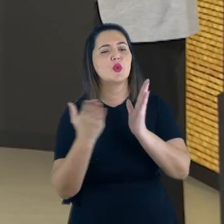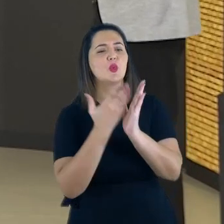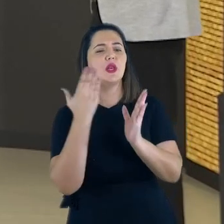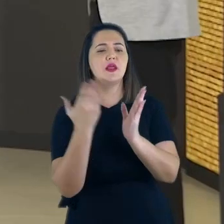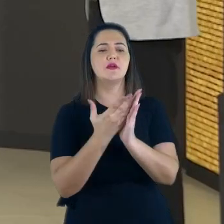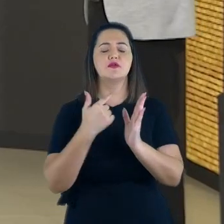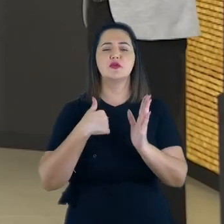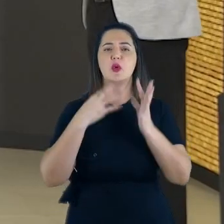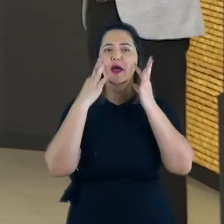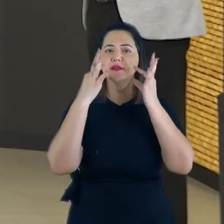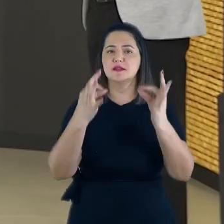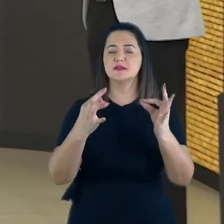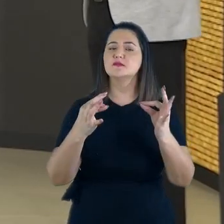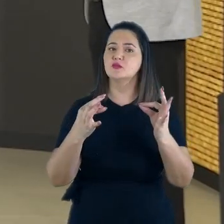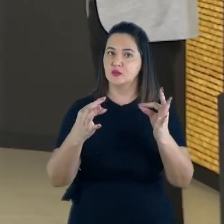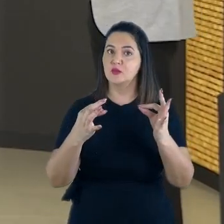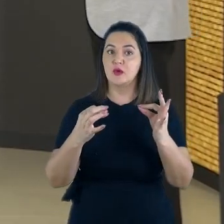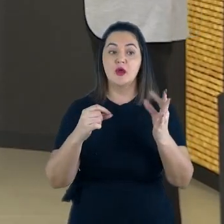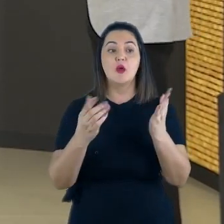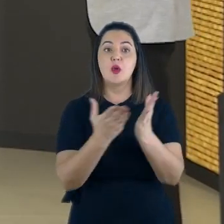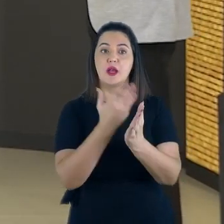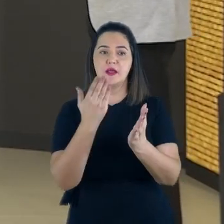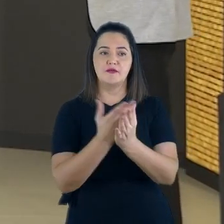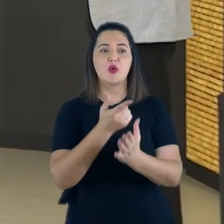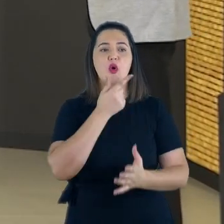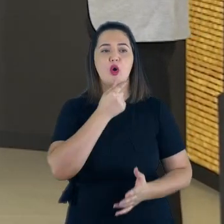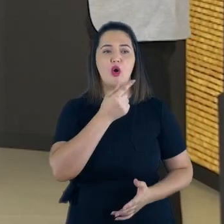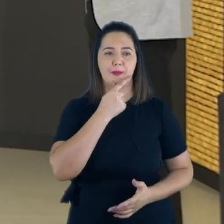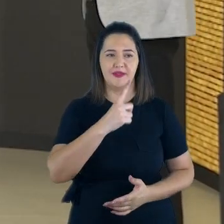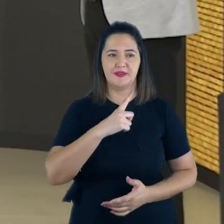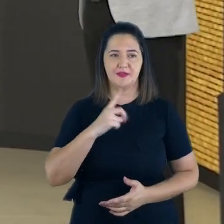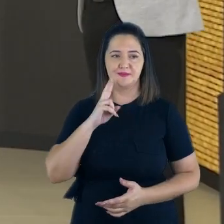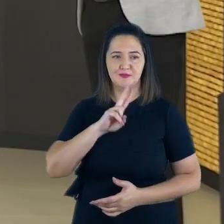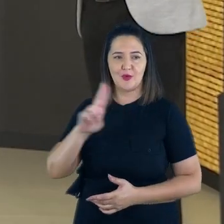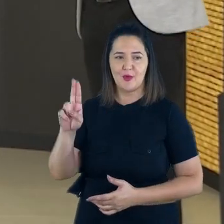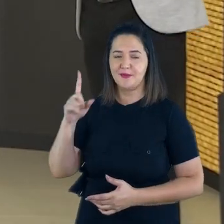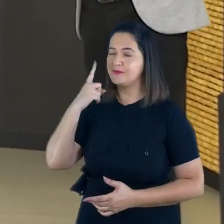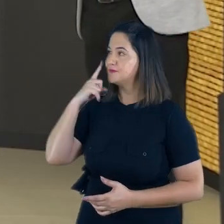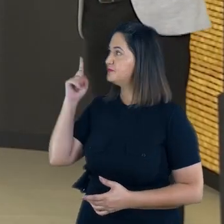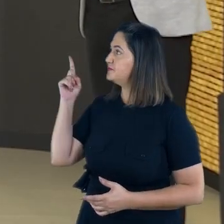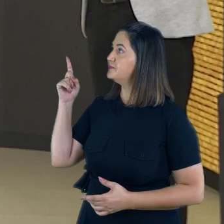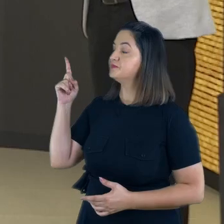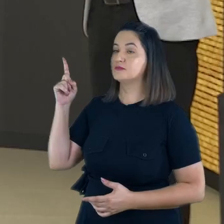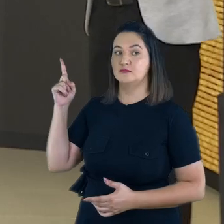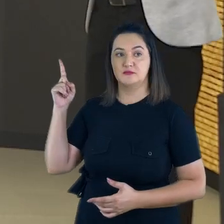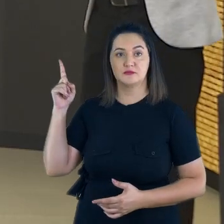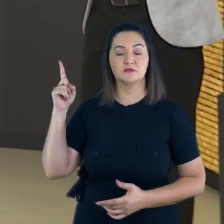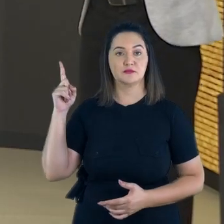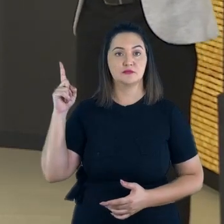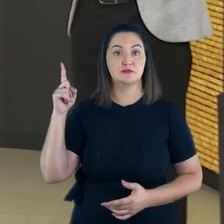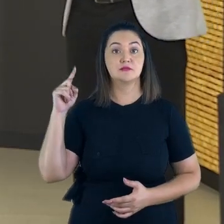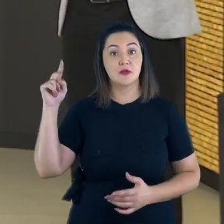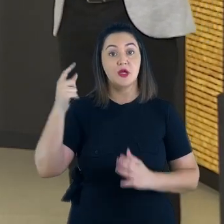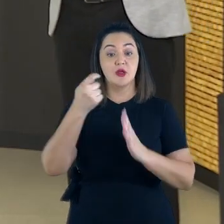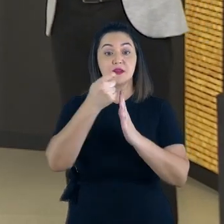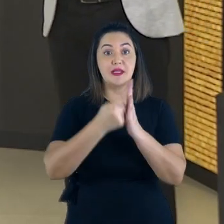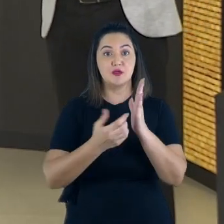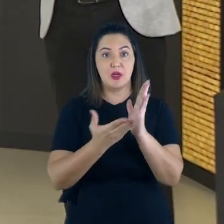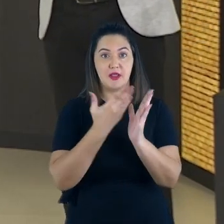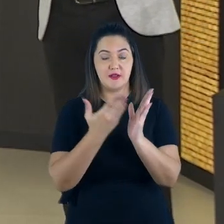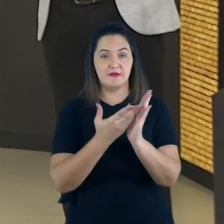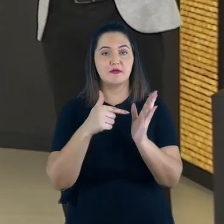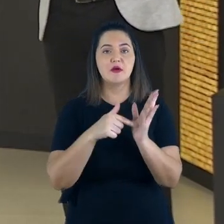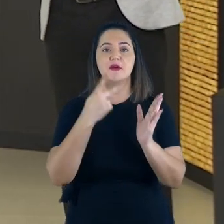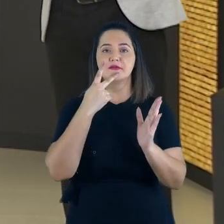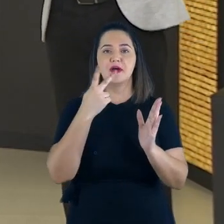bastante atenção. Ele é um livro escrito por Thomas Rawson Burks. Esse livro, ou de acordo com ele, os